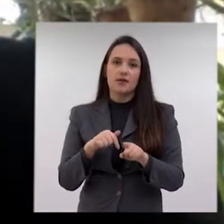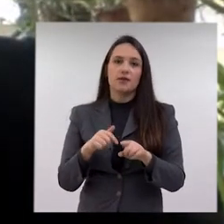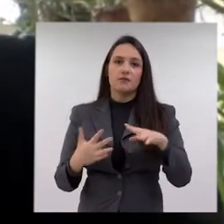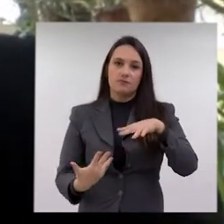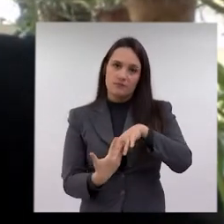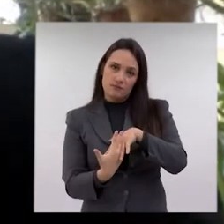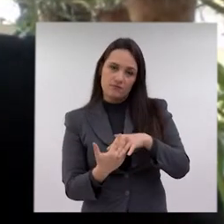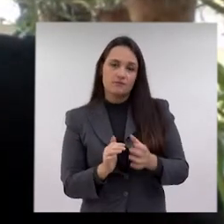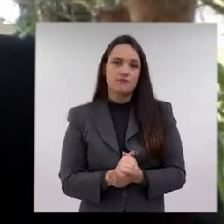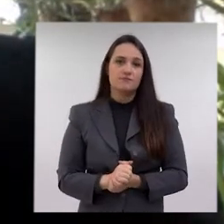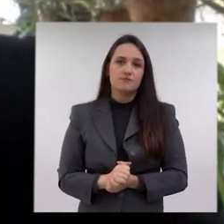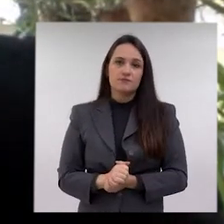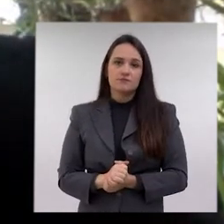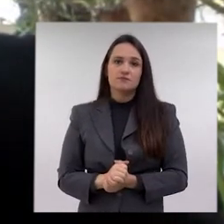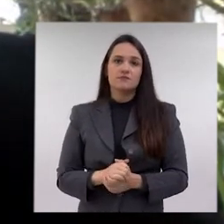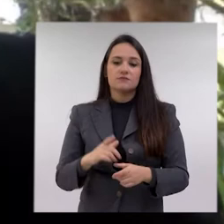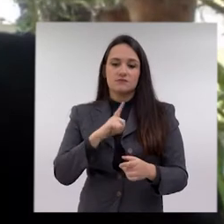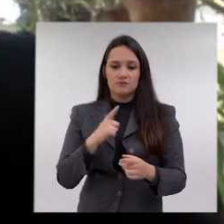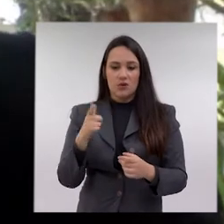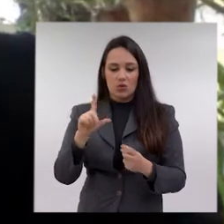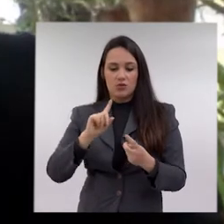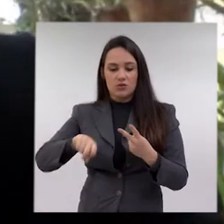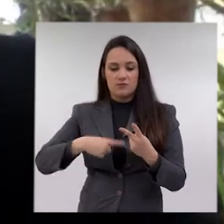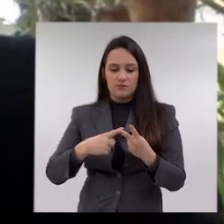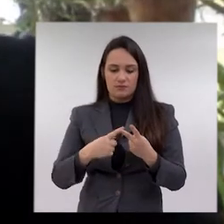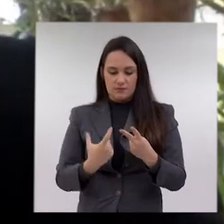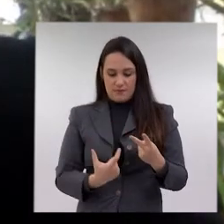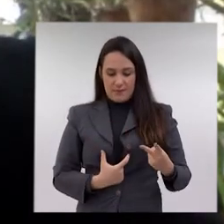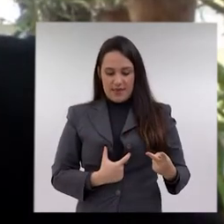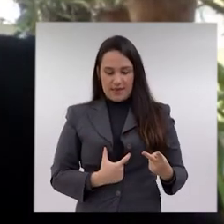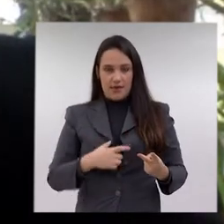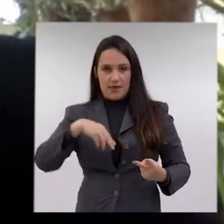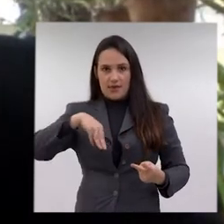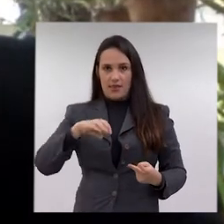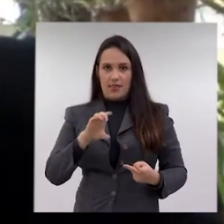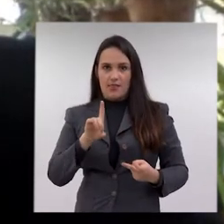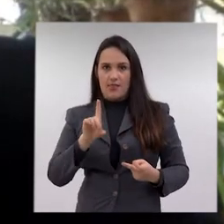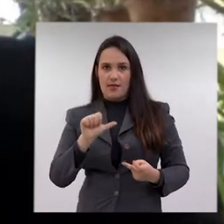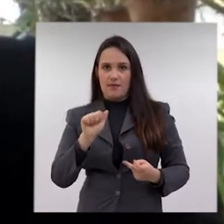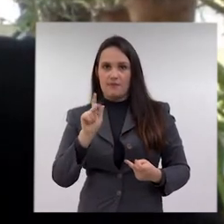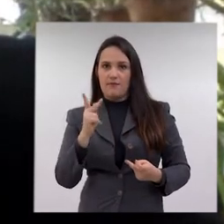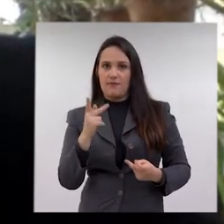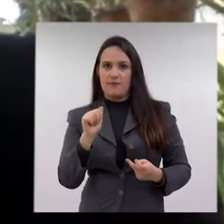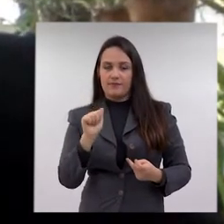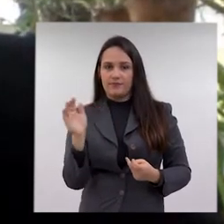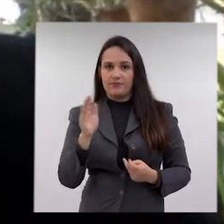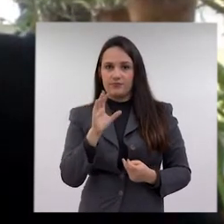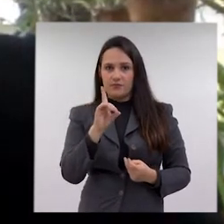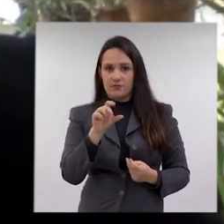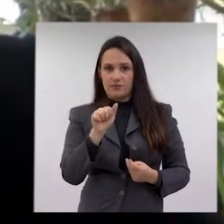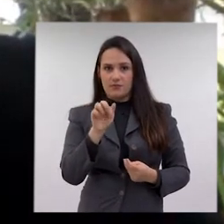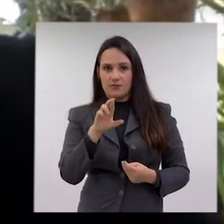UFMS. Também quero aqui a outra medalha, Darcy Ribeiro. Essa medalha,